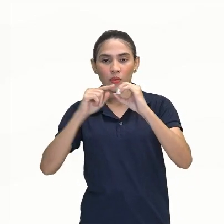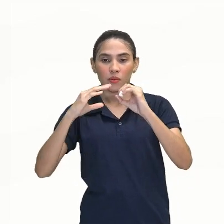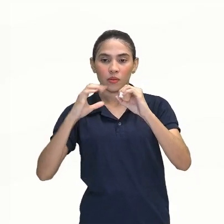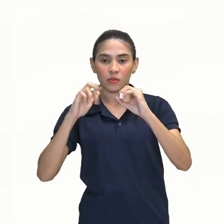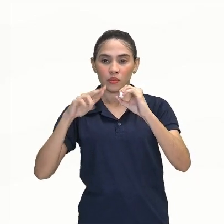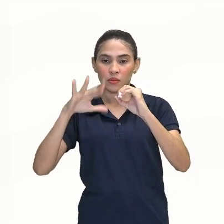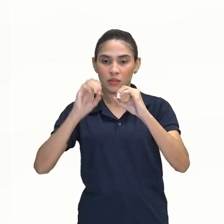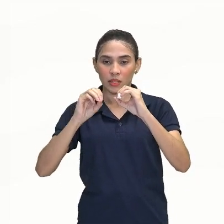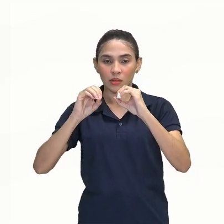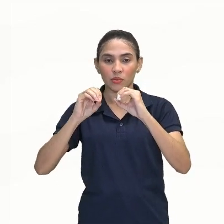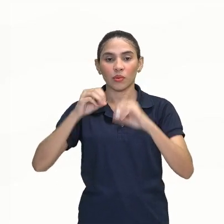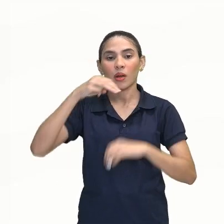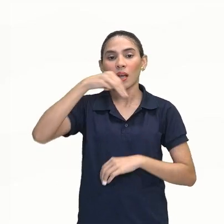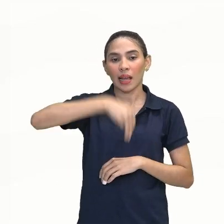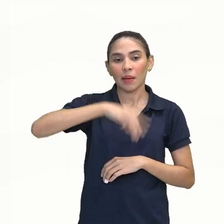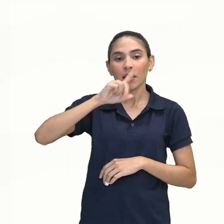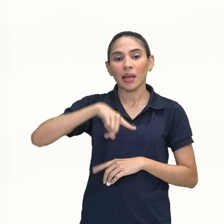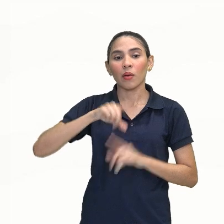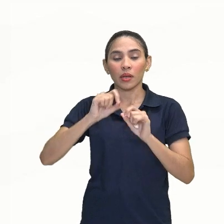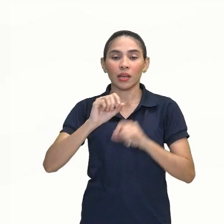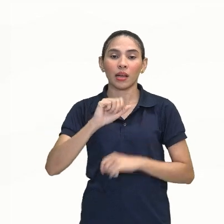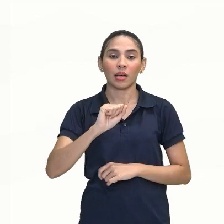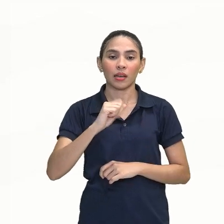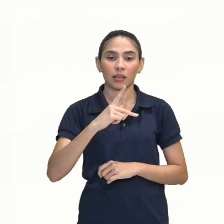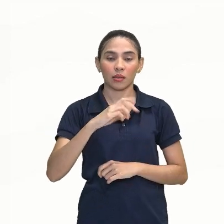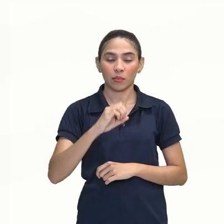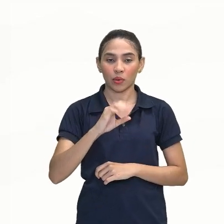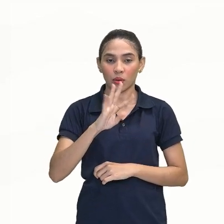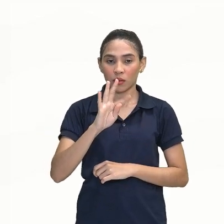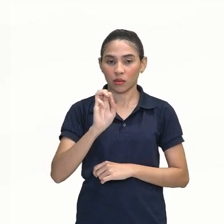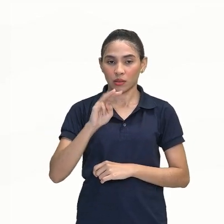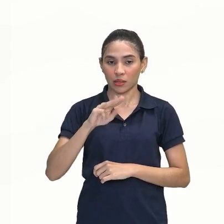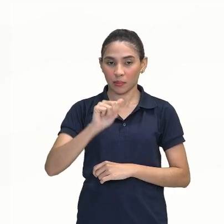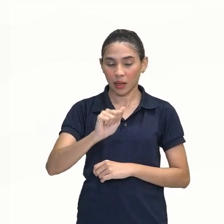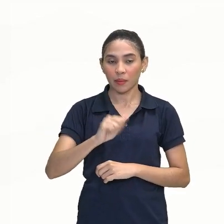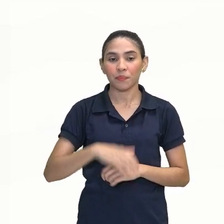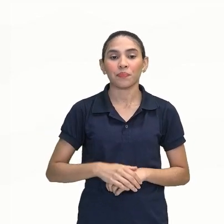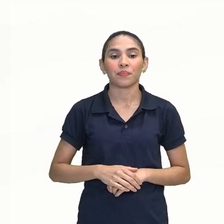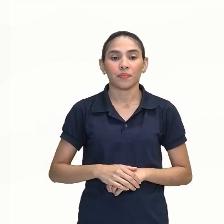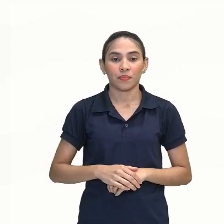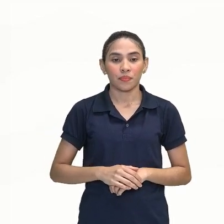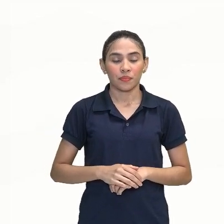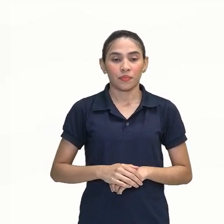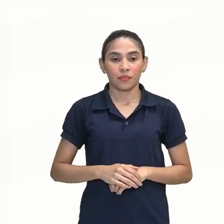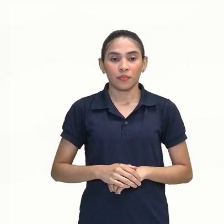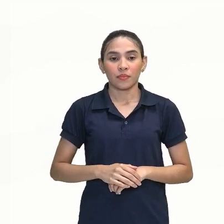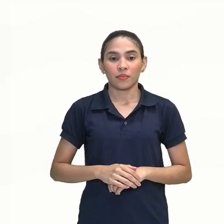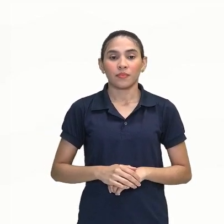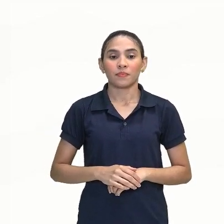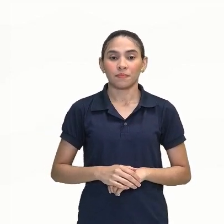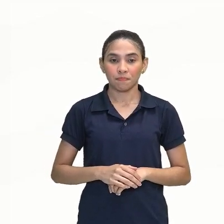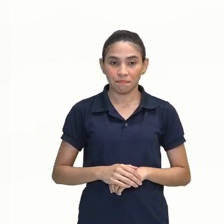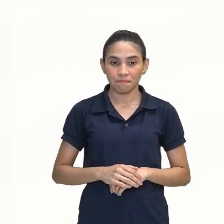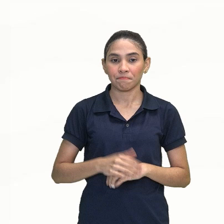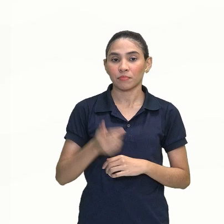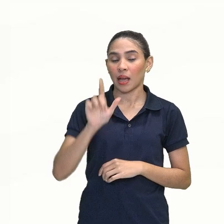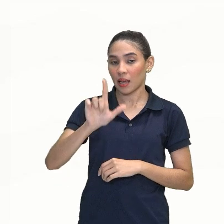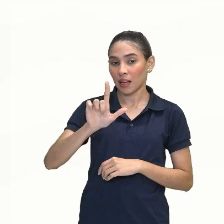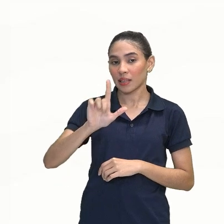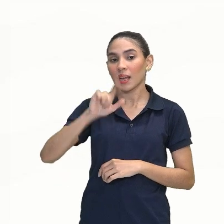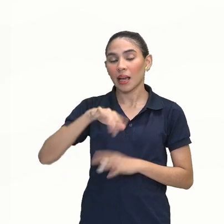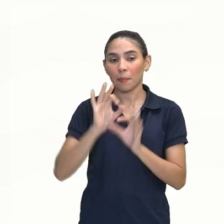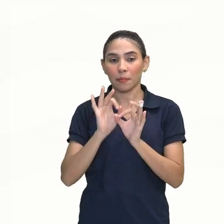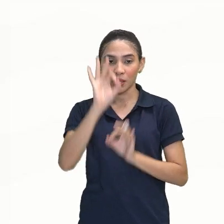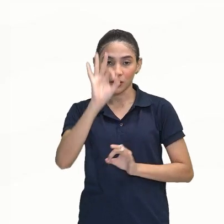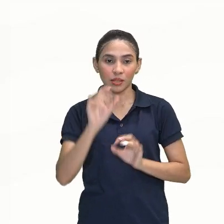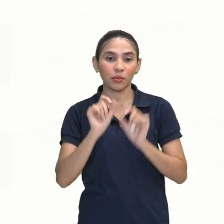e aí o M eu estou representando pelo apótema, tá? O apótema pelo M. O Lzinho é a